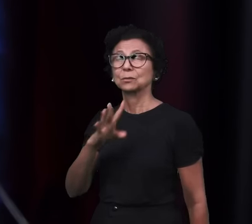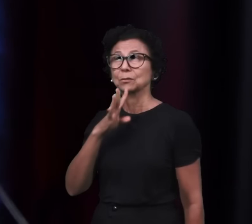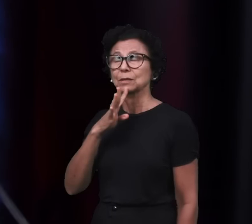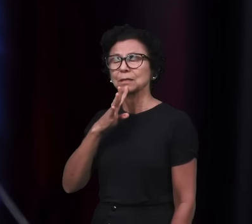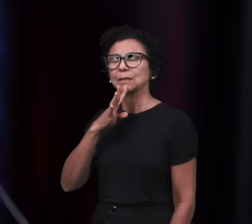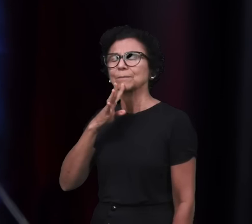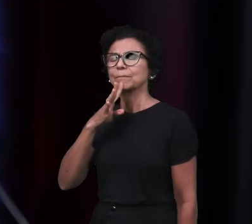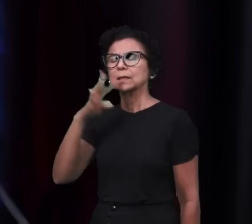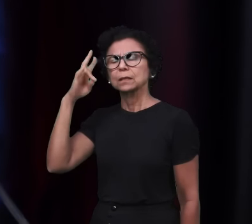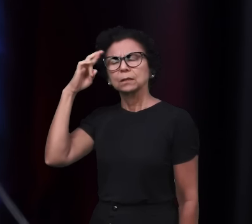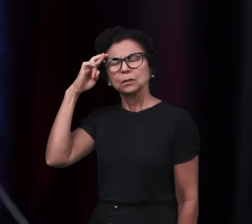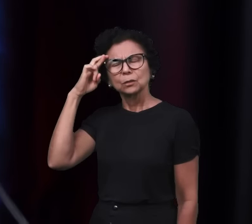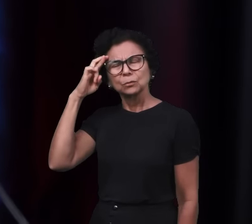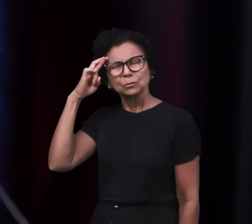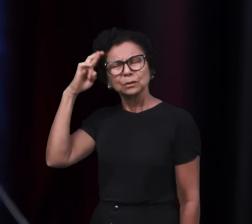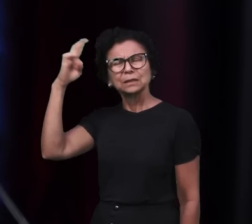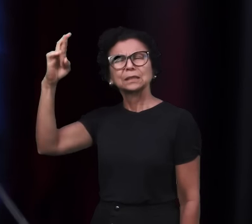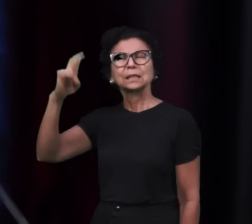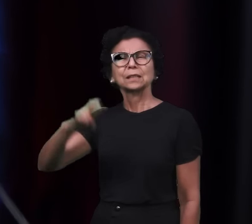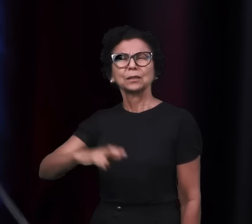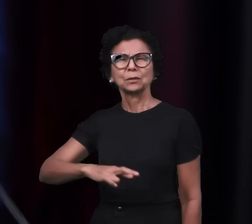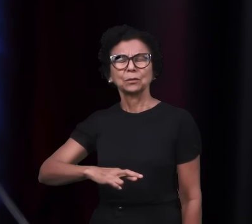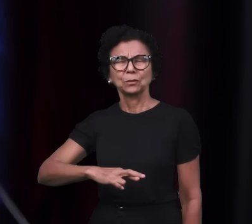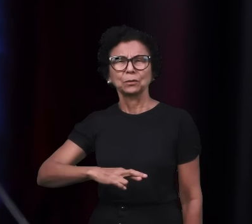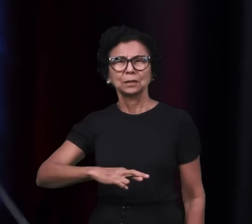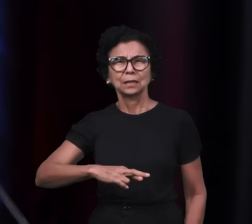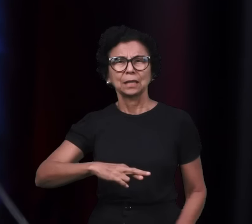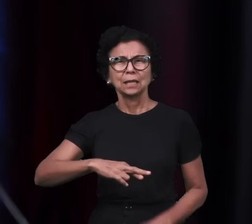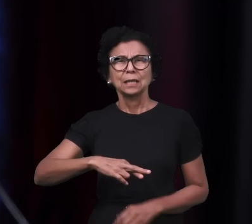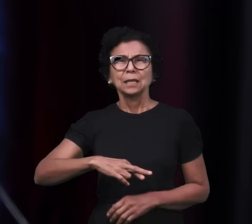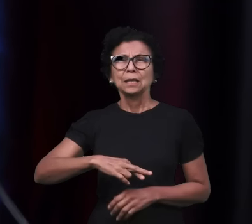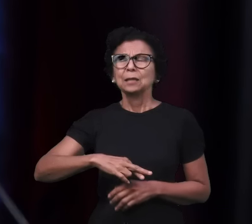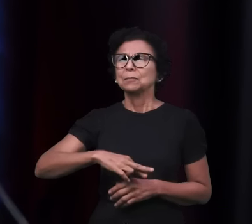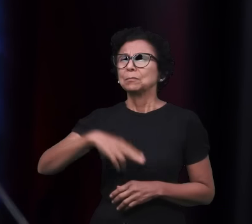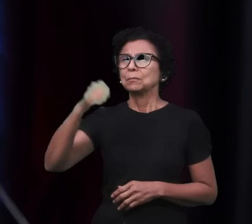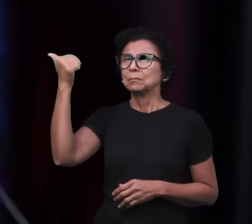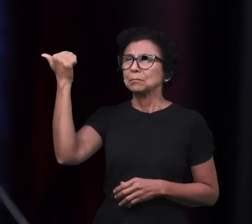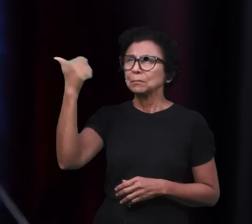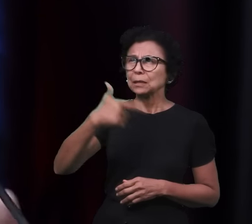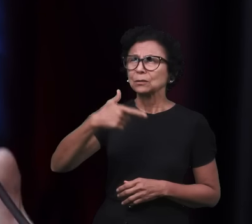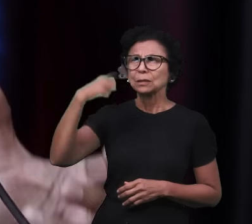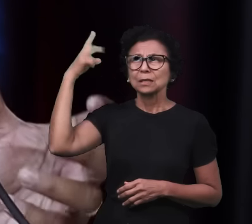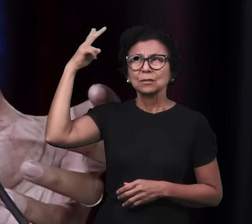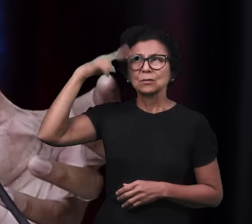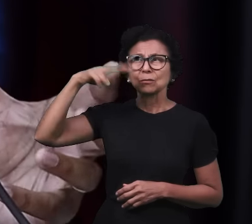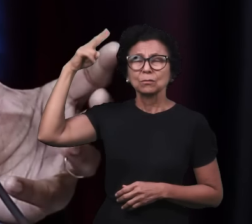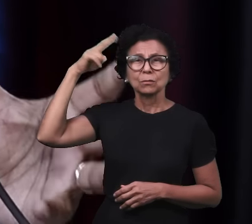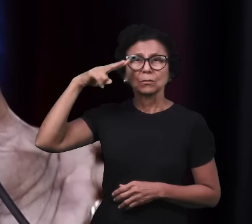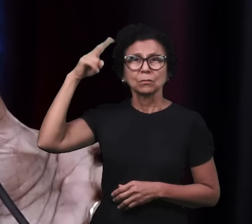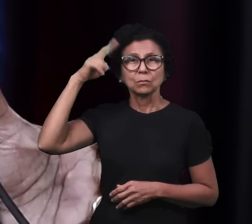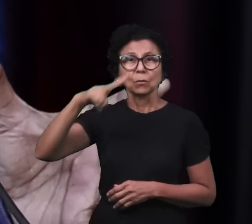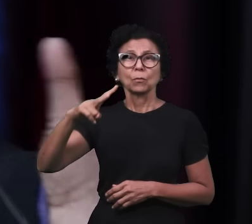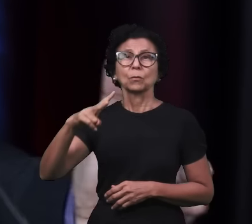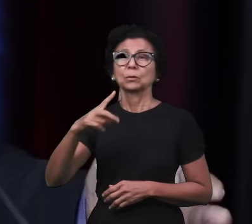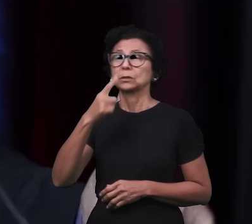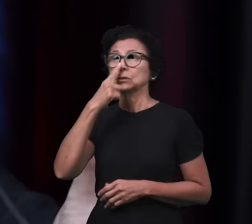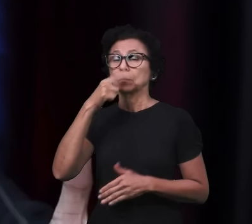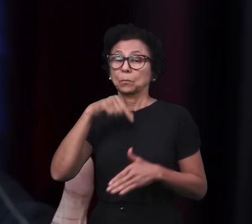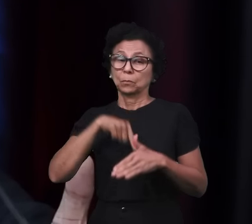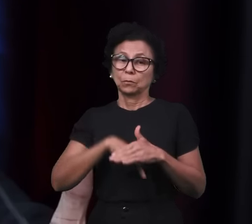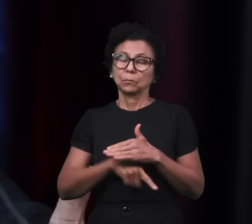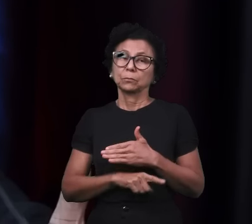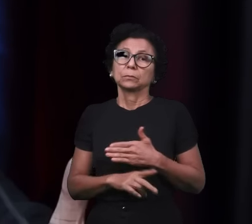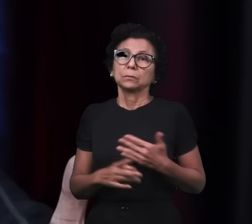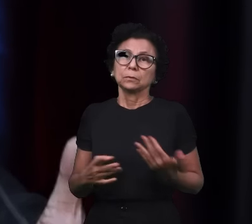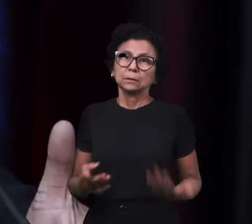Senhor além da letra, de conhecer o Senhor além do histórico, né? Uma intimidade profunda, assim como aquela